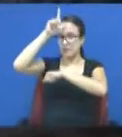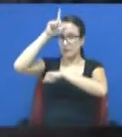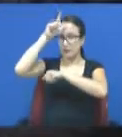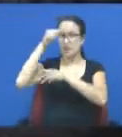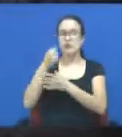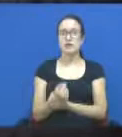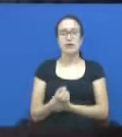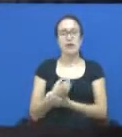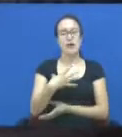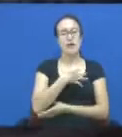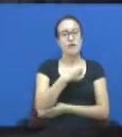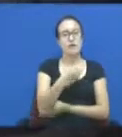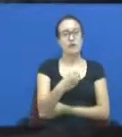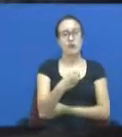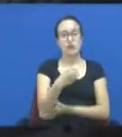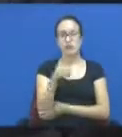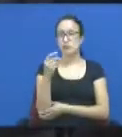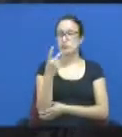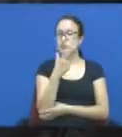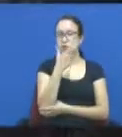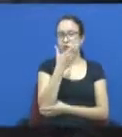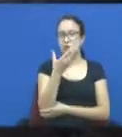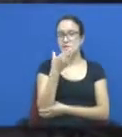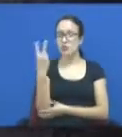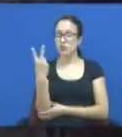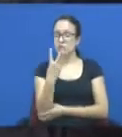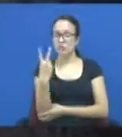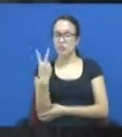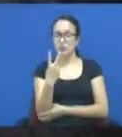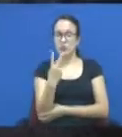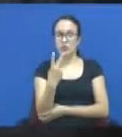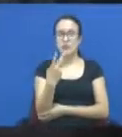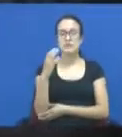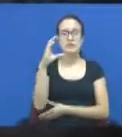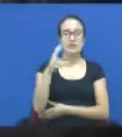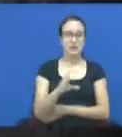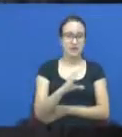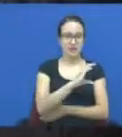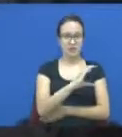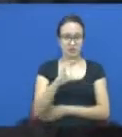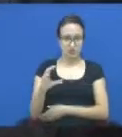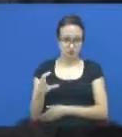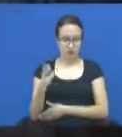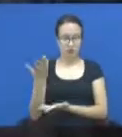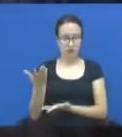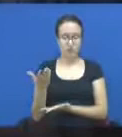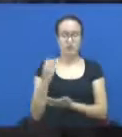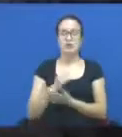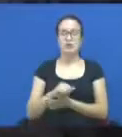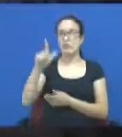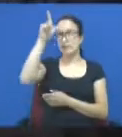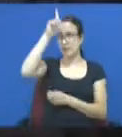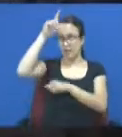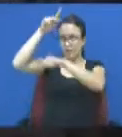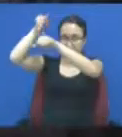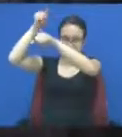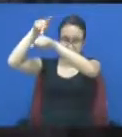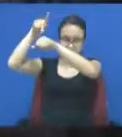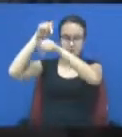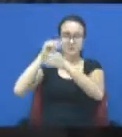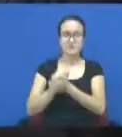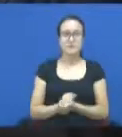católicos alemães. Em 1505, conforme desejo de seu pai, começou a estudar